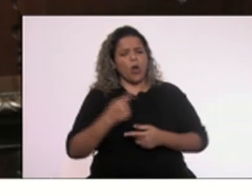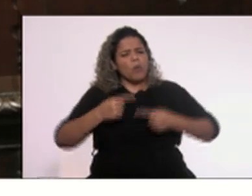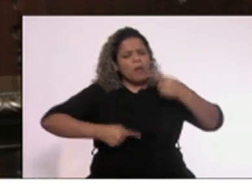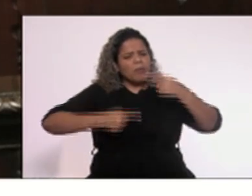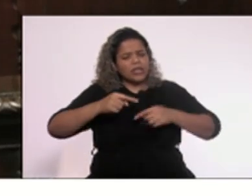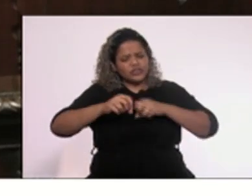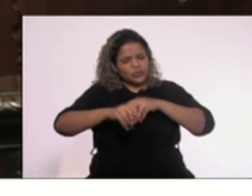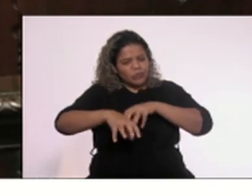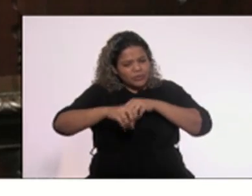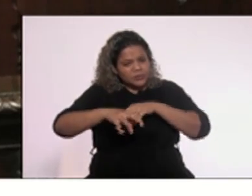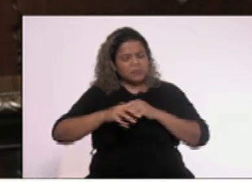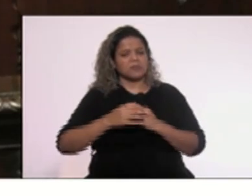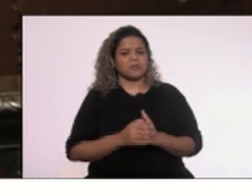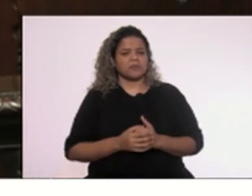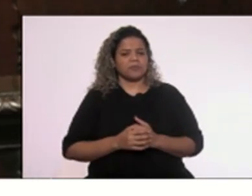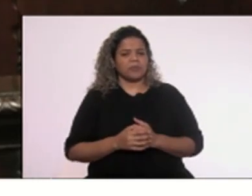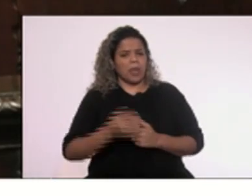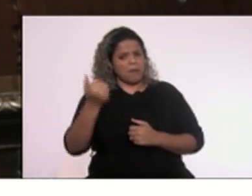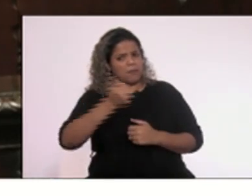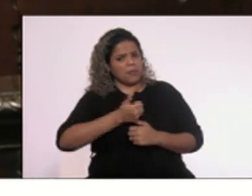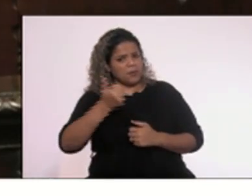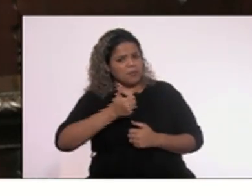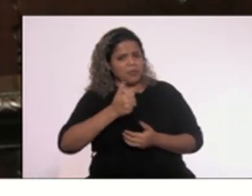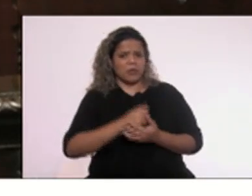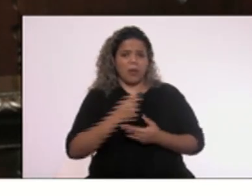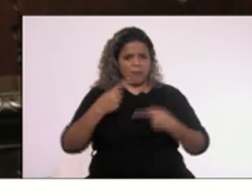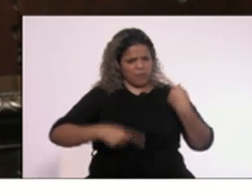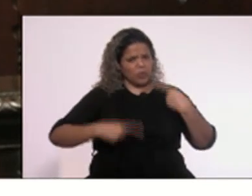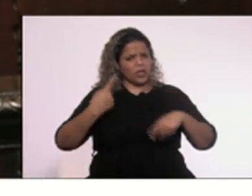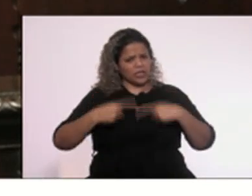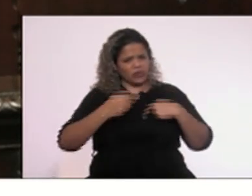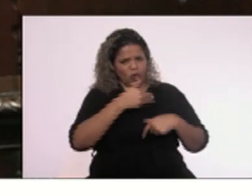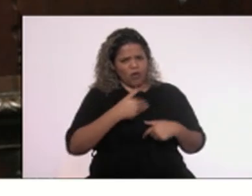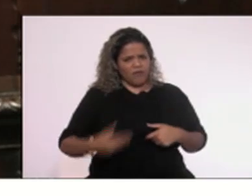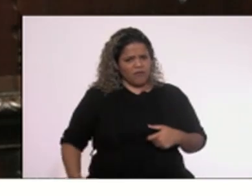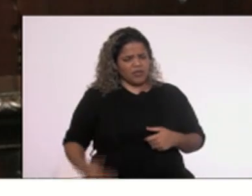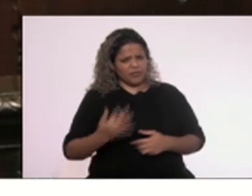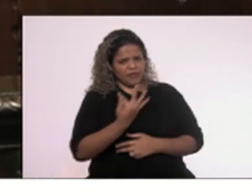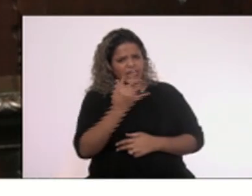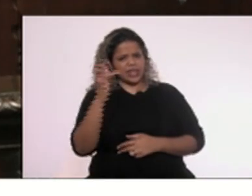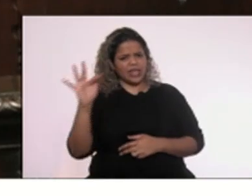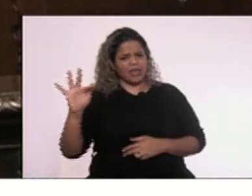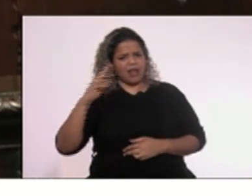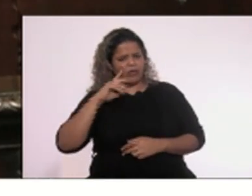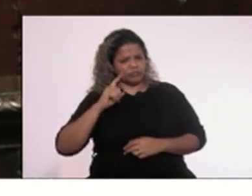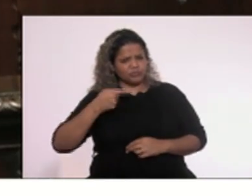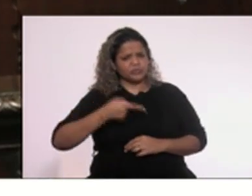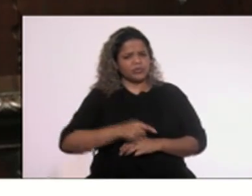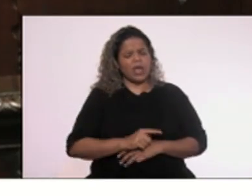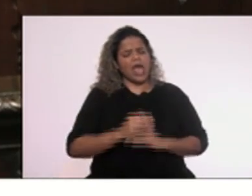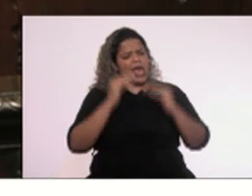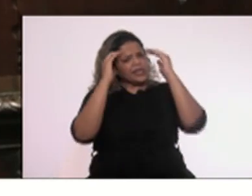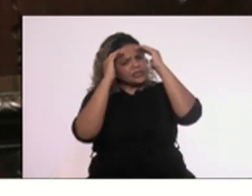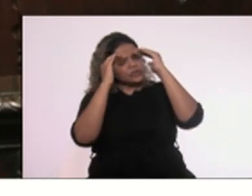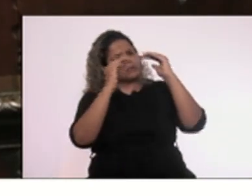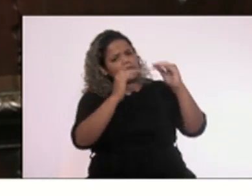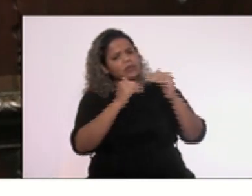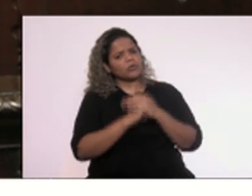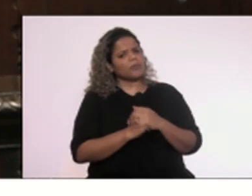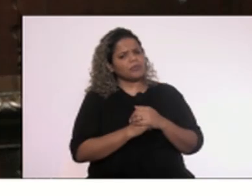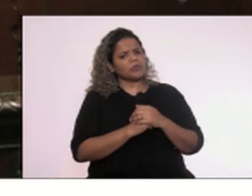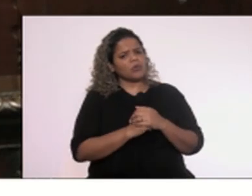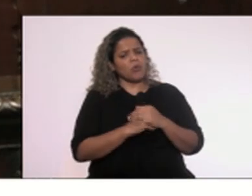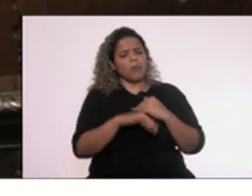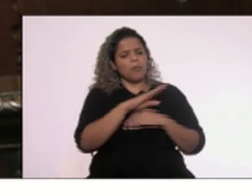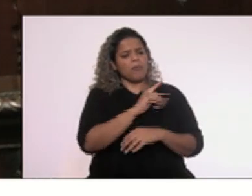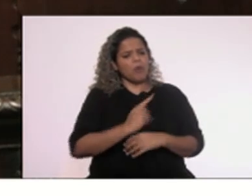de educação, primeiro, uma política do governo federal como um todo de profunda austeridade e respeito com a